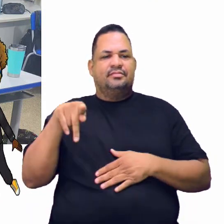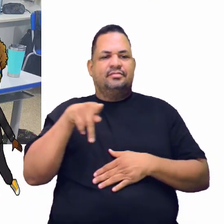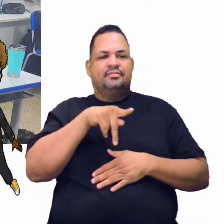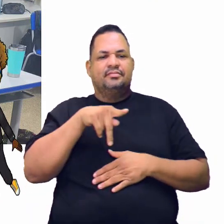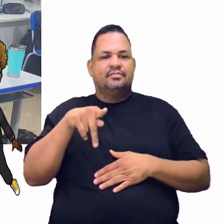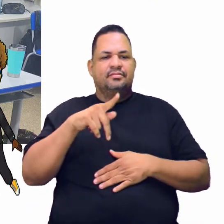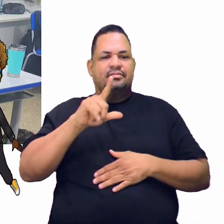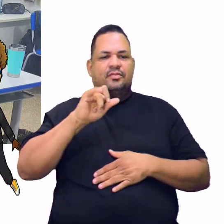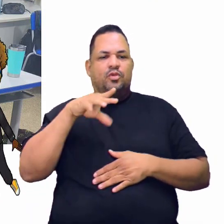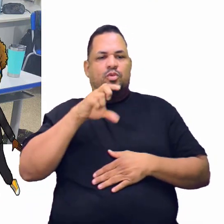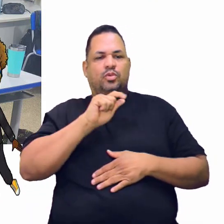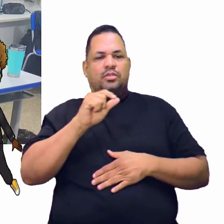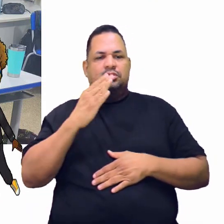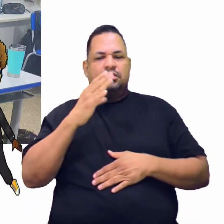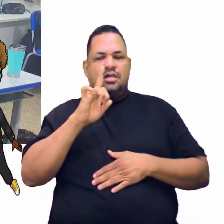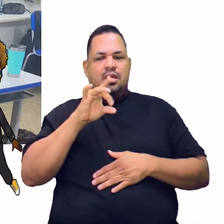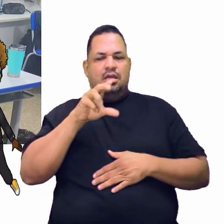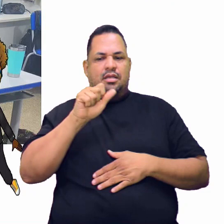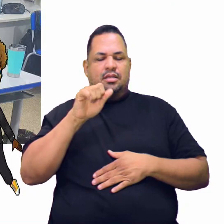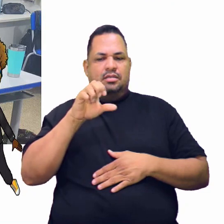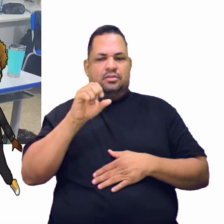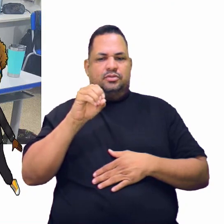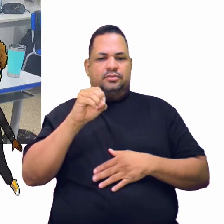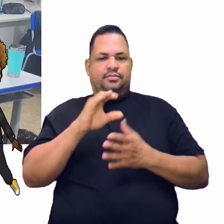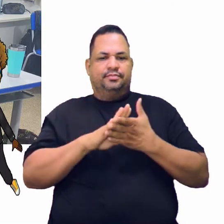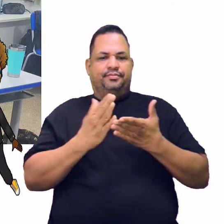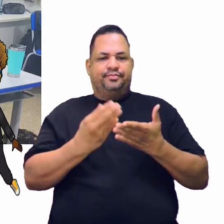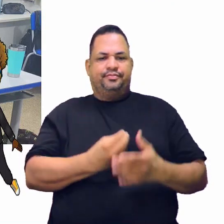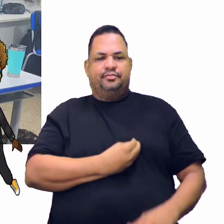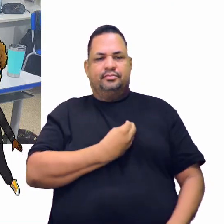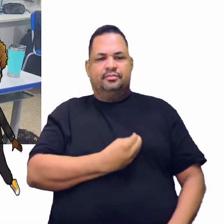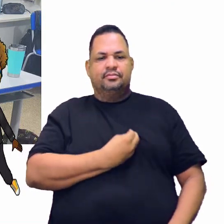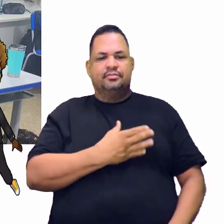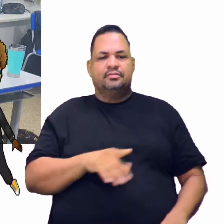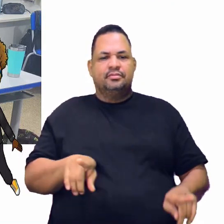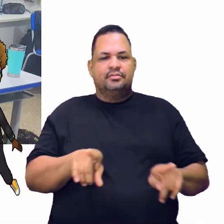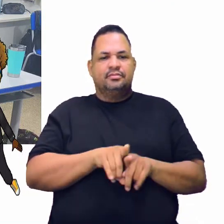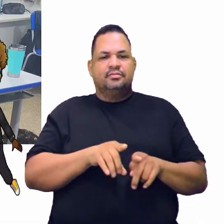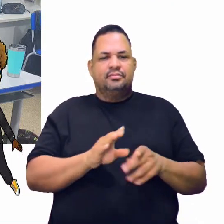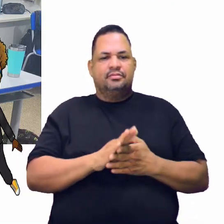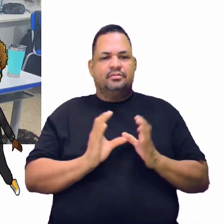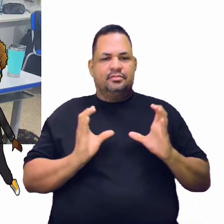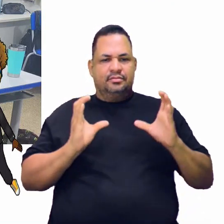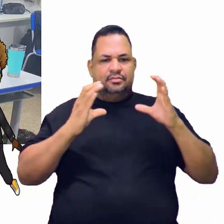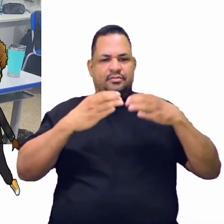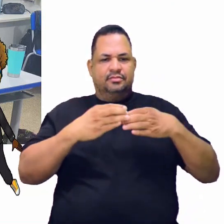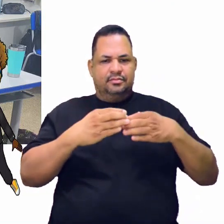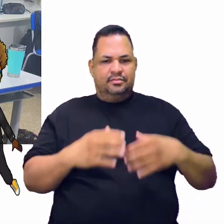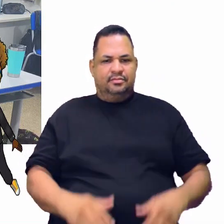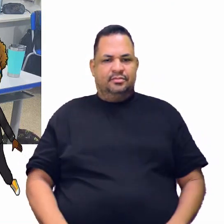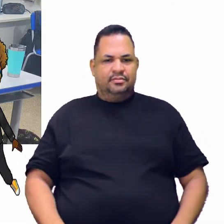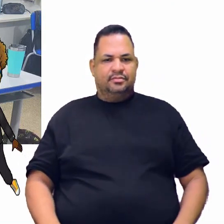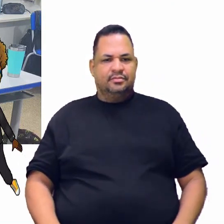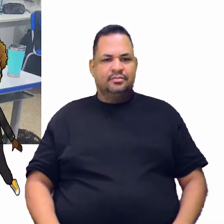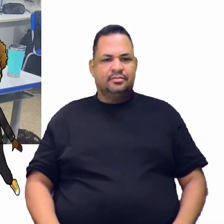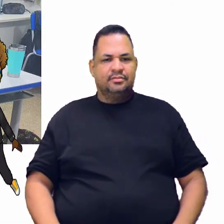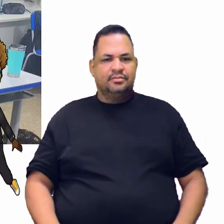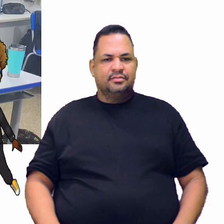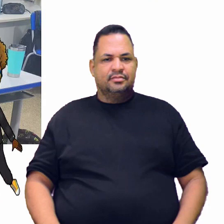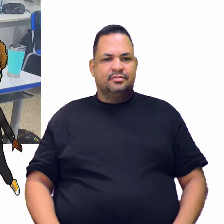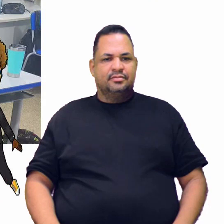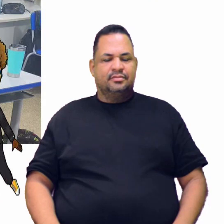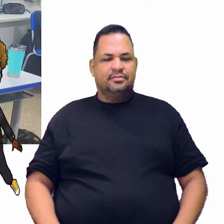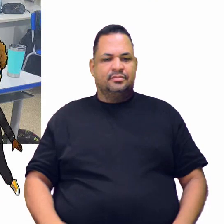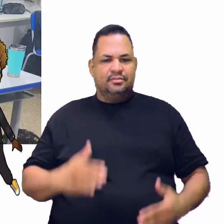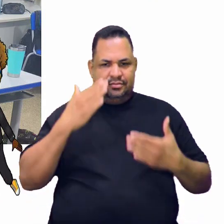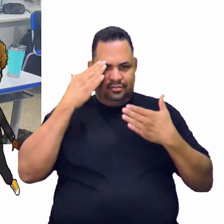professor Luiz Carlos aí presente também com a sua turminha aqui, ó. Show,